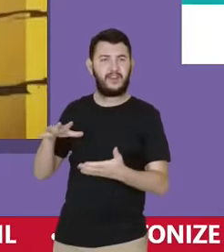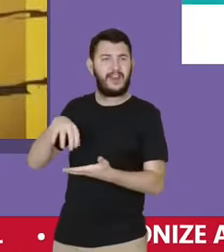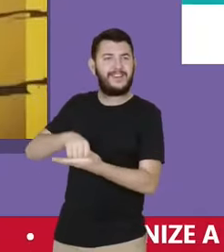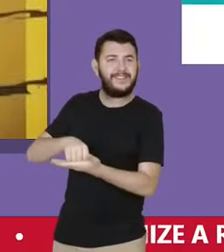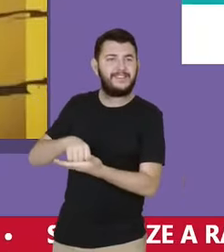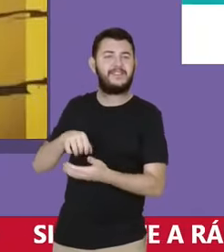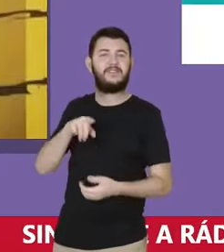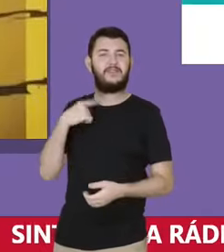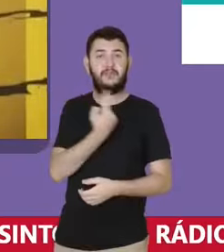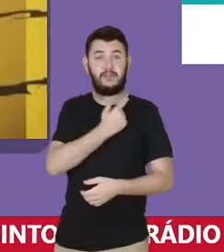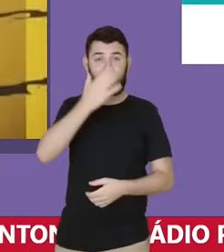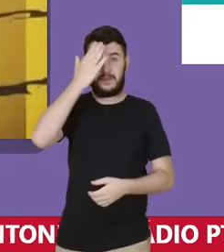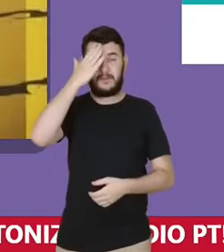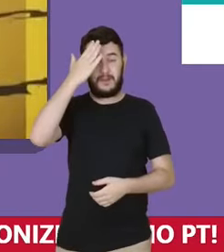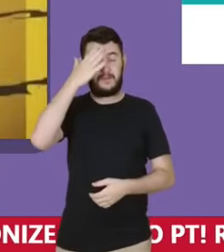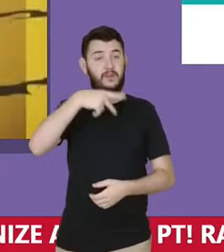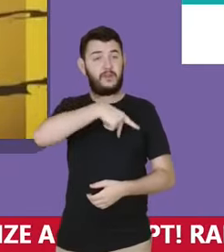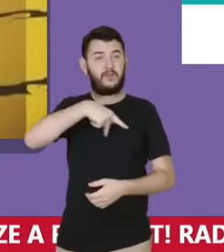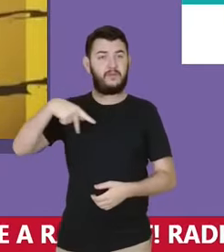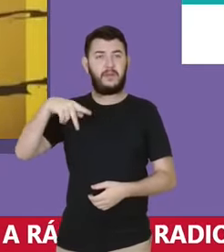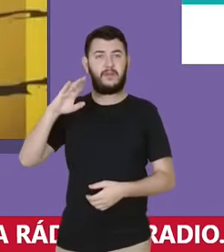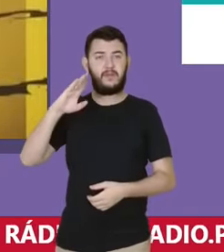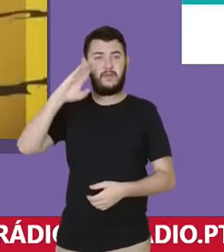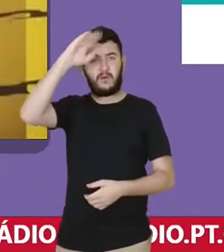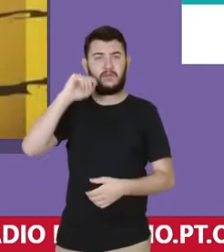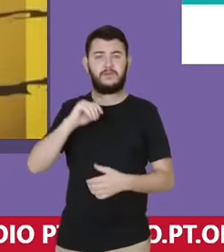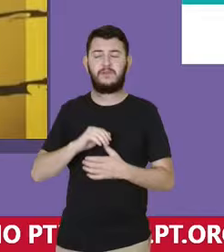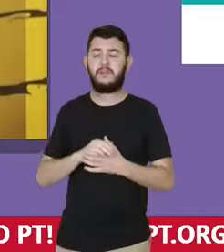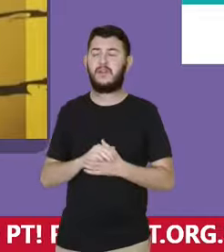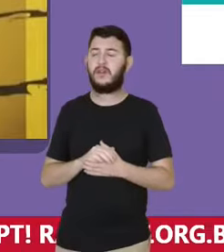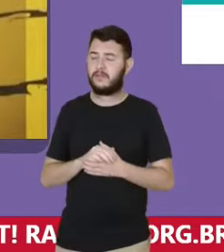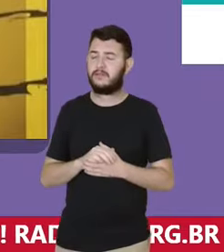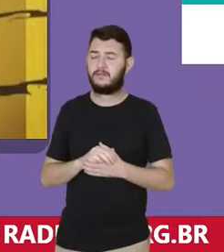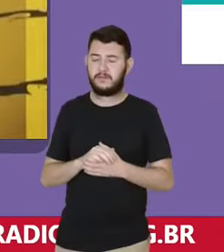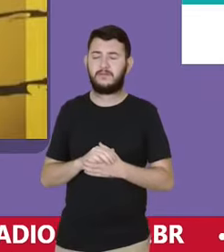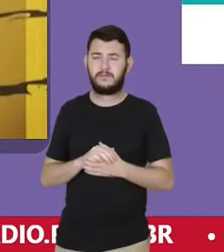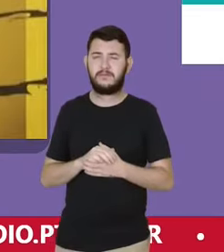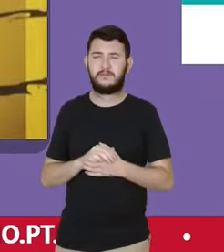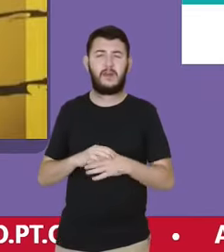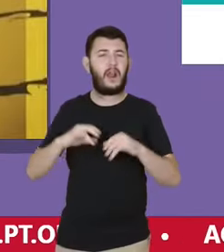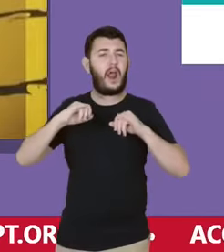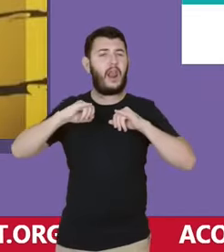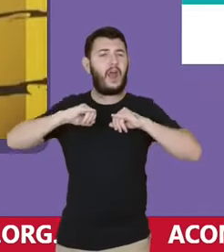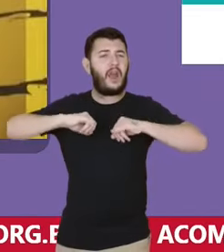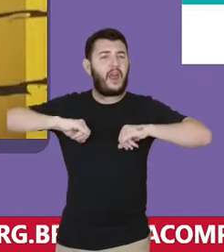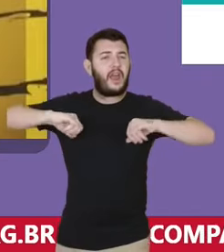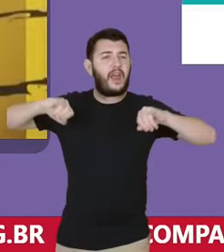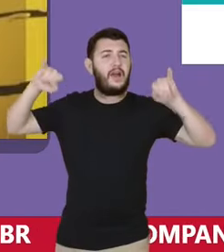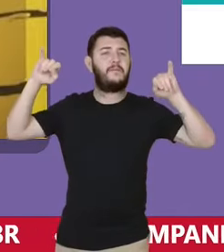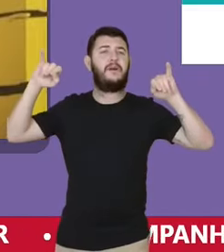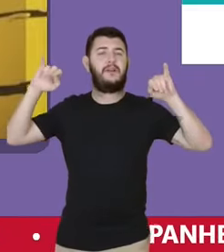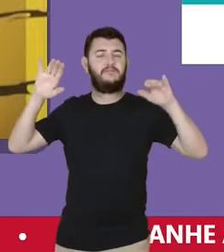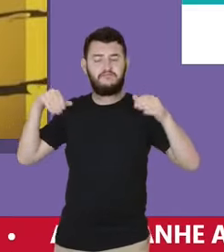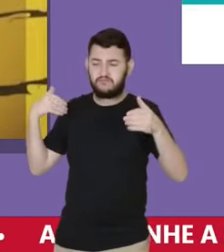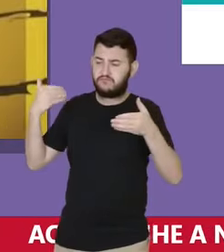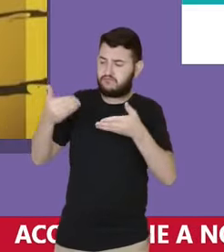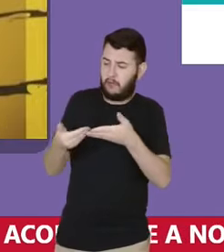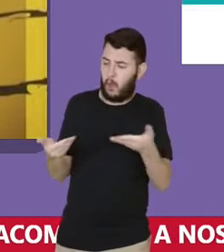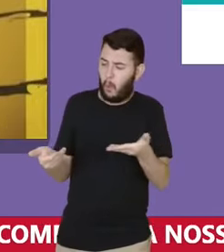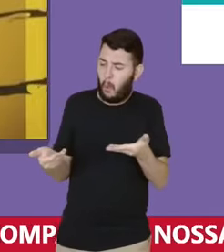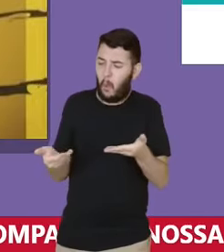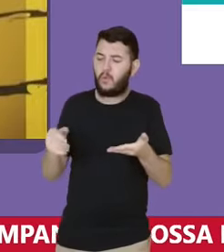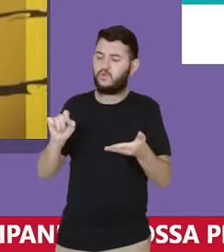o presidente, né, ele tem, desde a campanha, né, tem atacado muito essa questão da